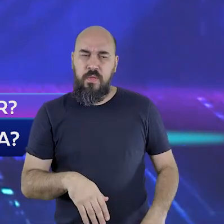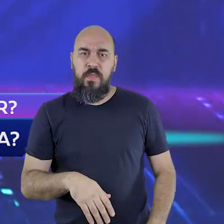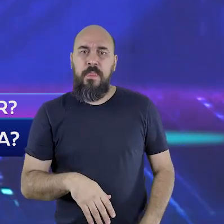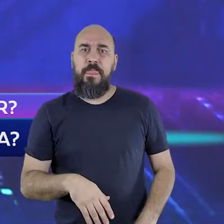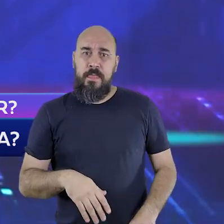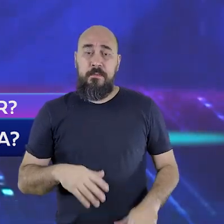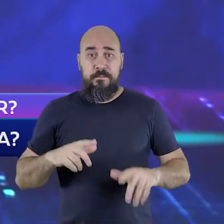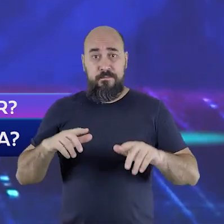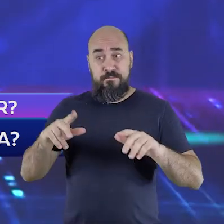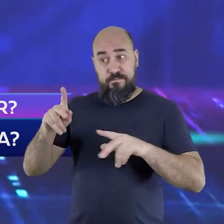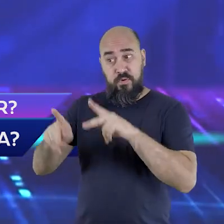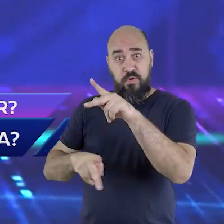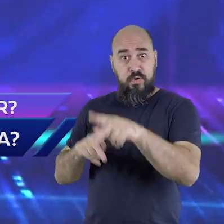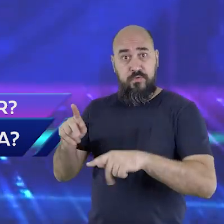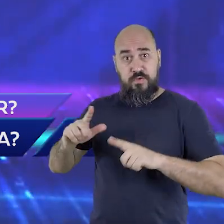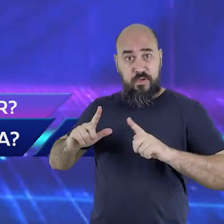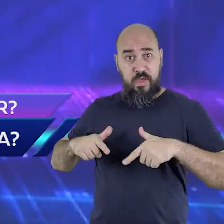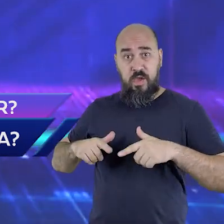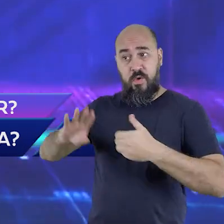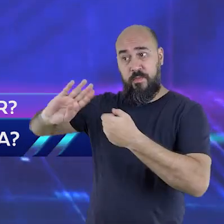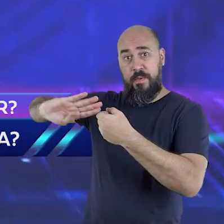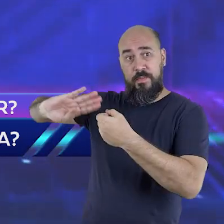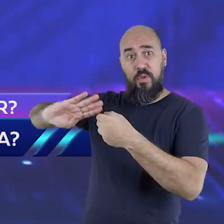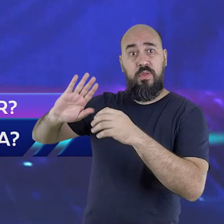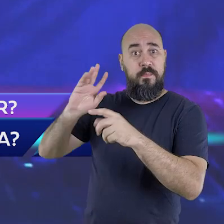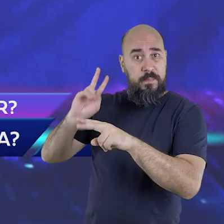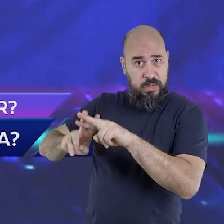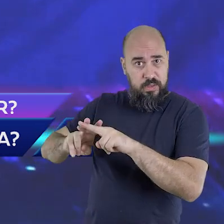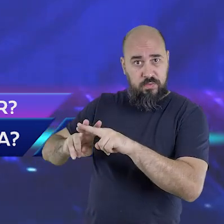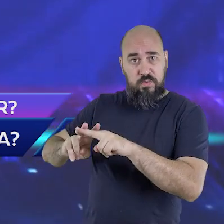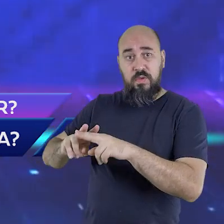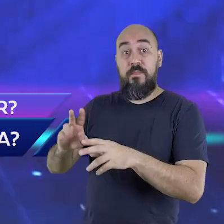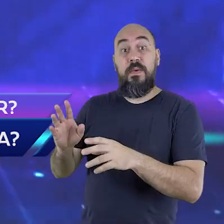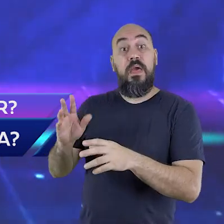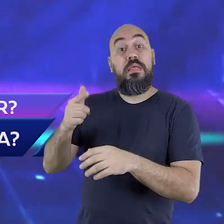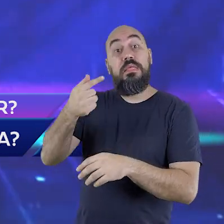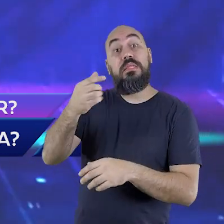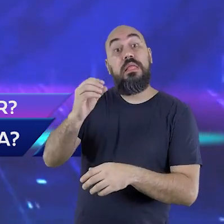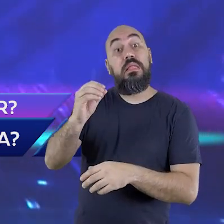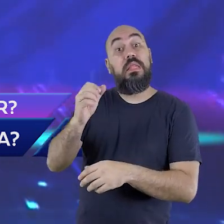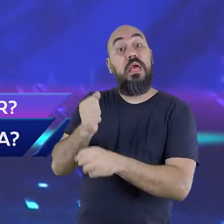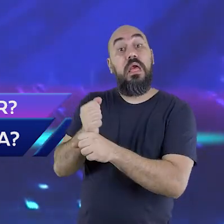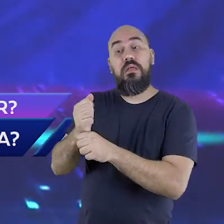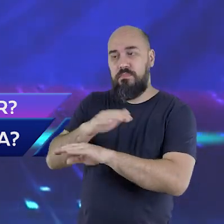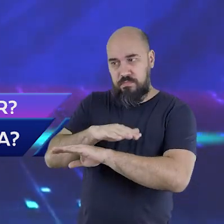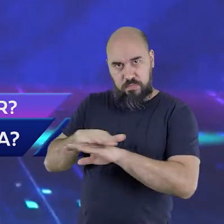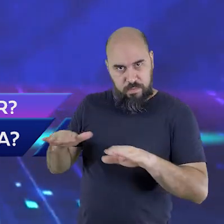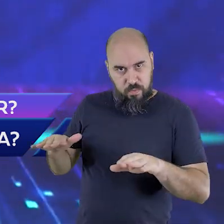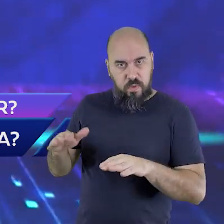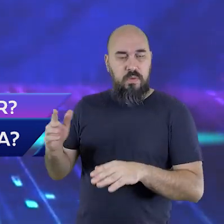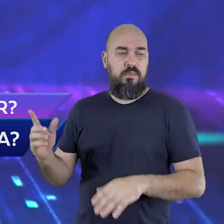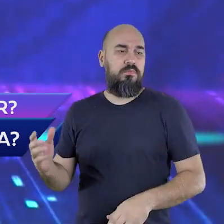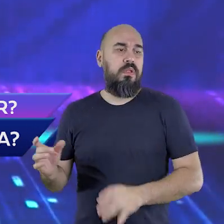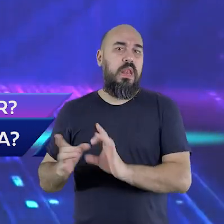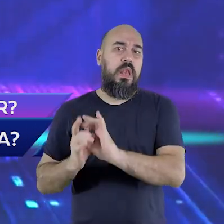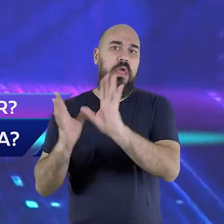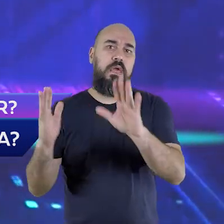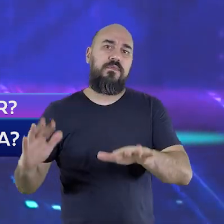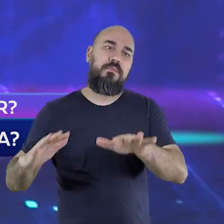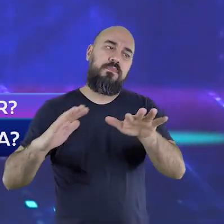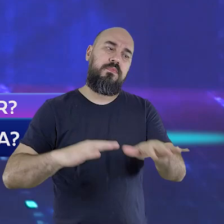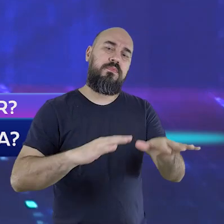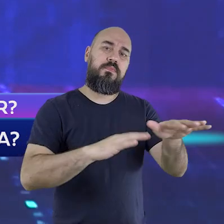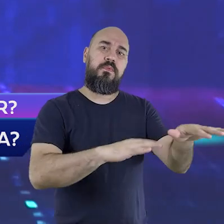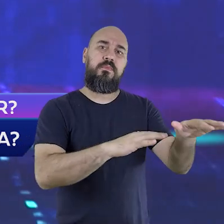que o povo de Israel ficaria em Babilônia. Mas Deus vai dando outras mensagens a Daniel. E